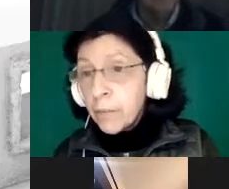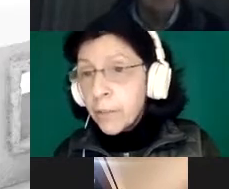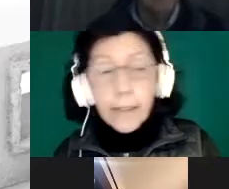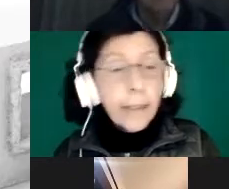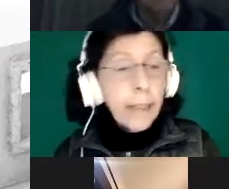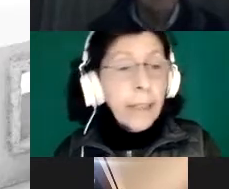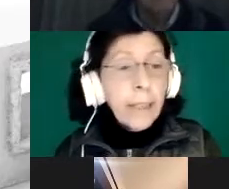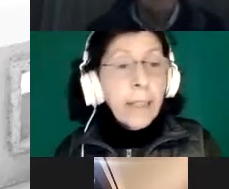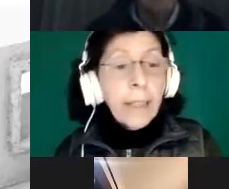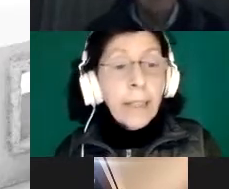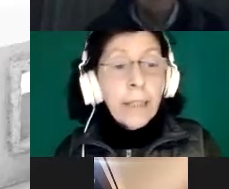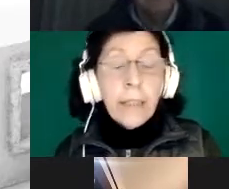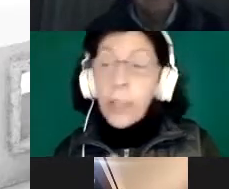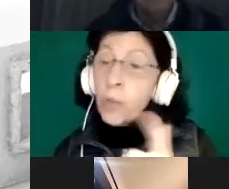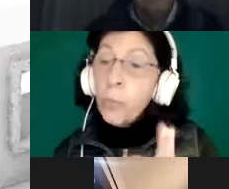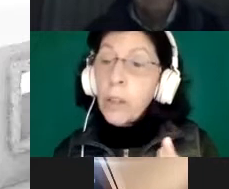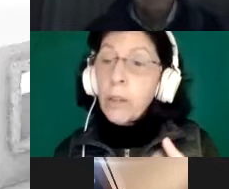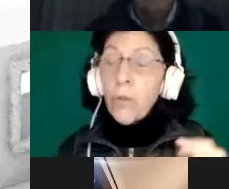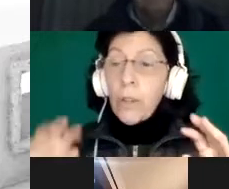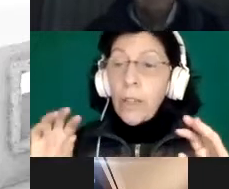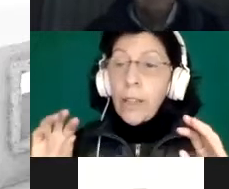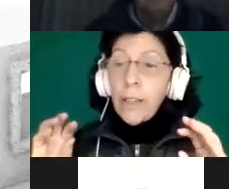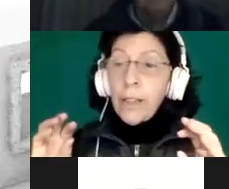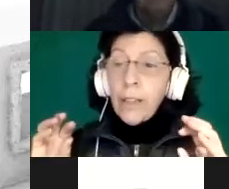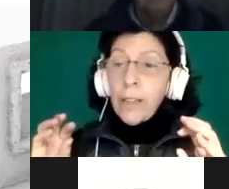da Alforrara. E estes modelos